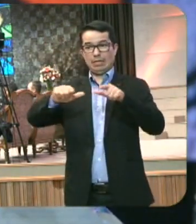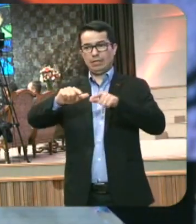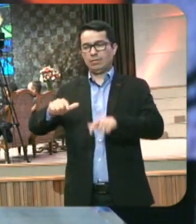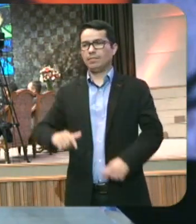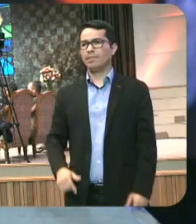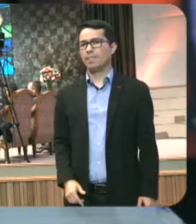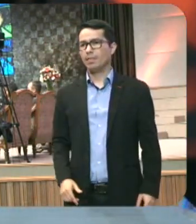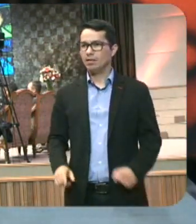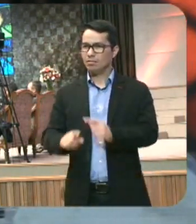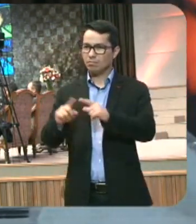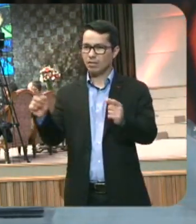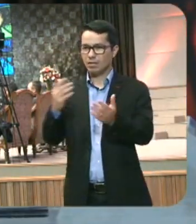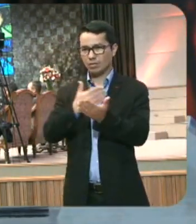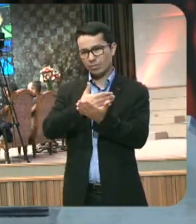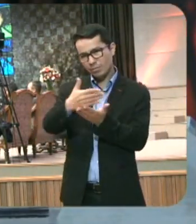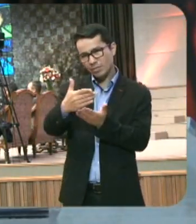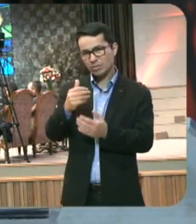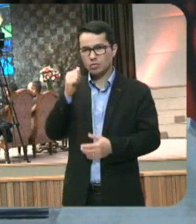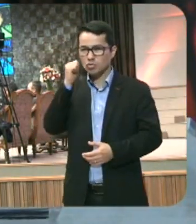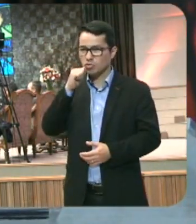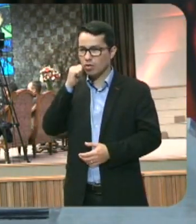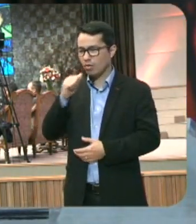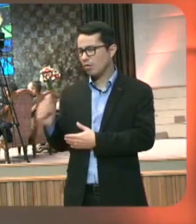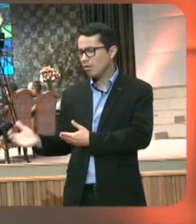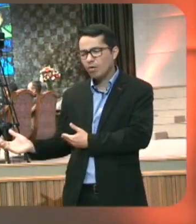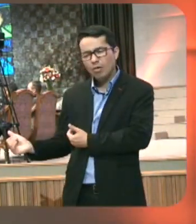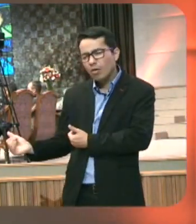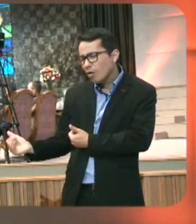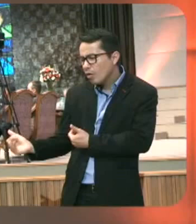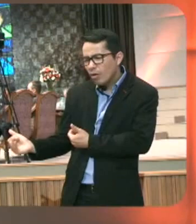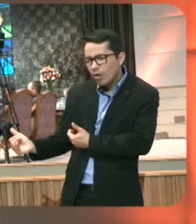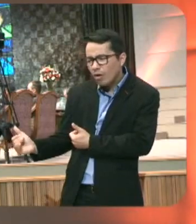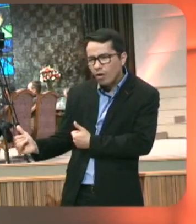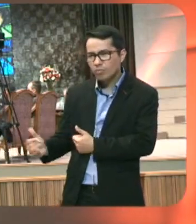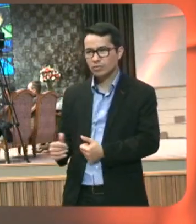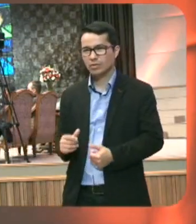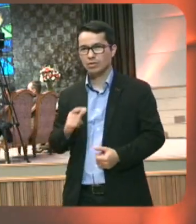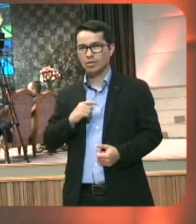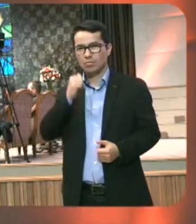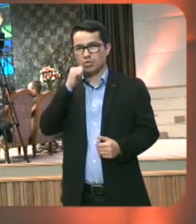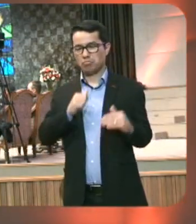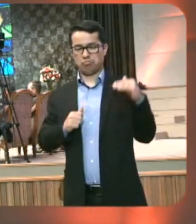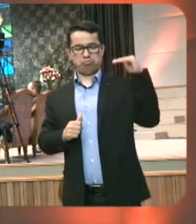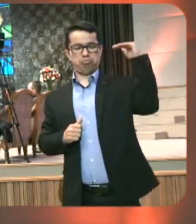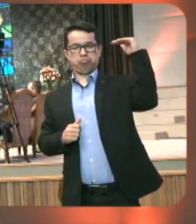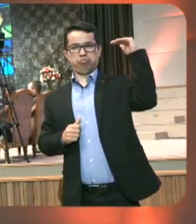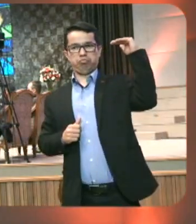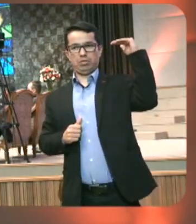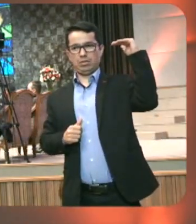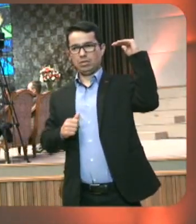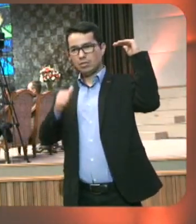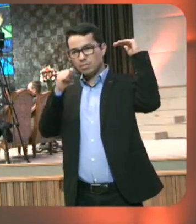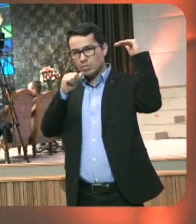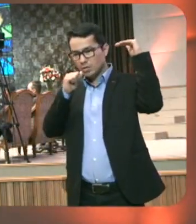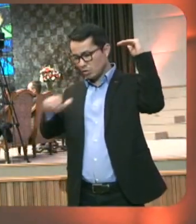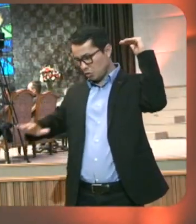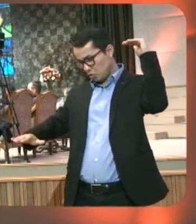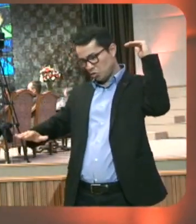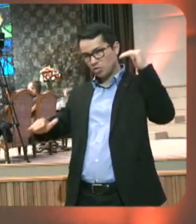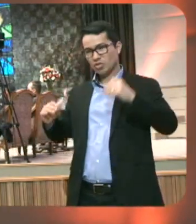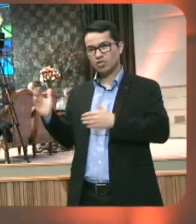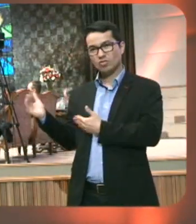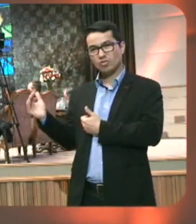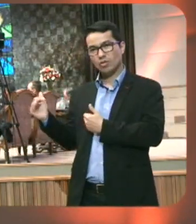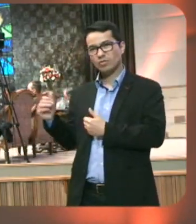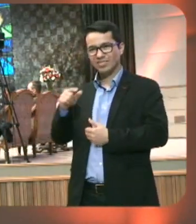uma jovenzinha, bem novinha, que tinha acabado de sair de um orfanato. E você